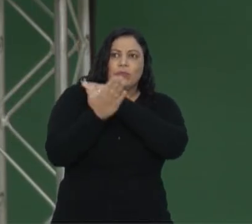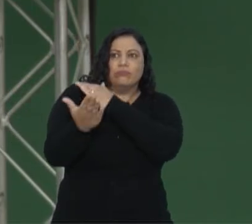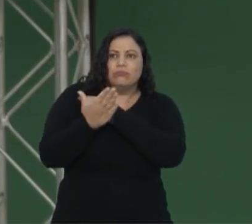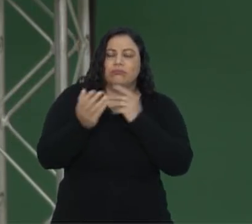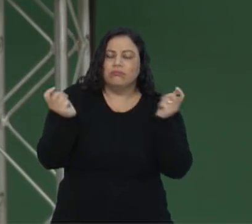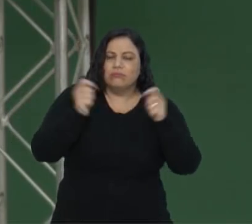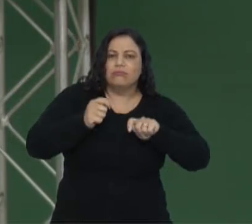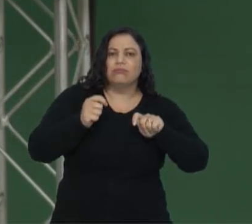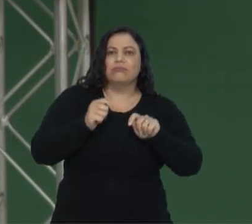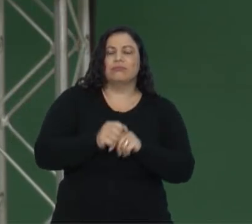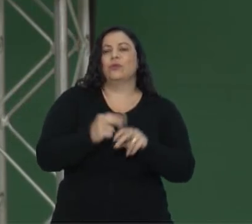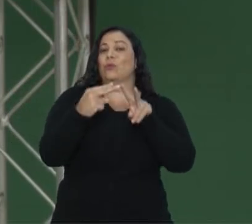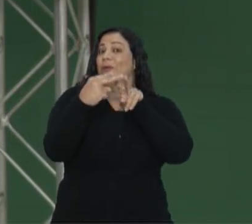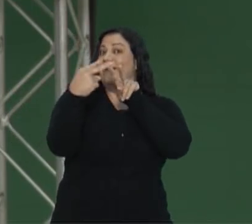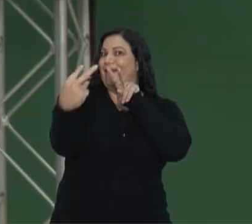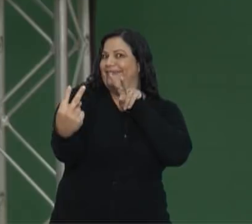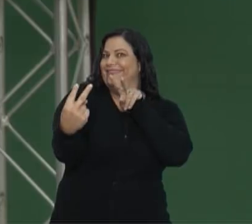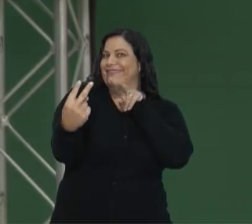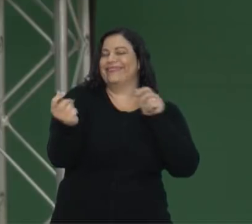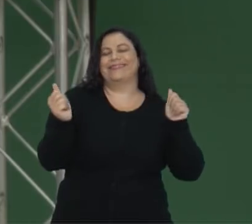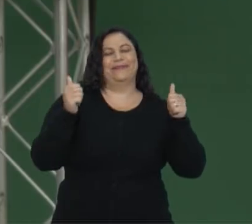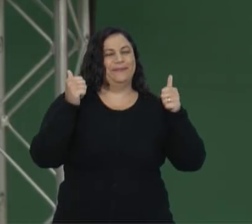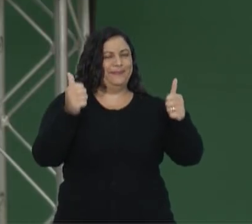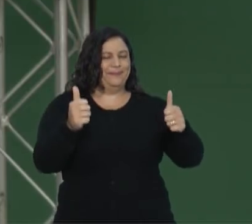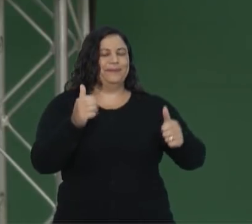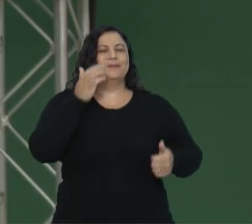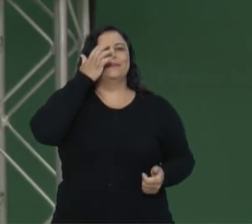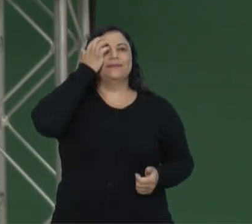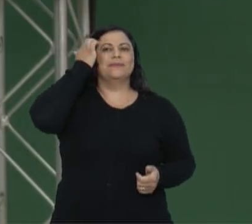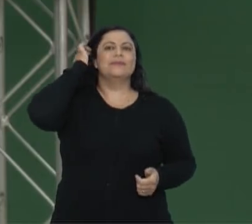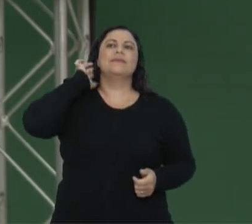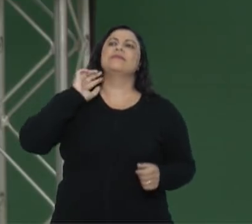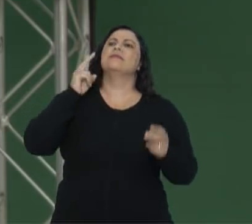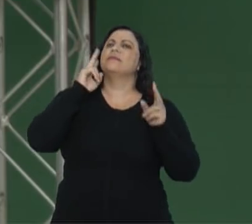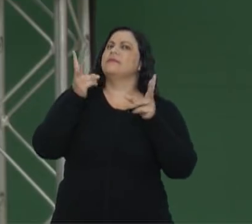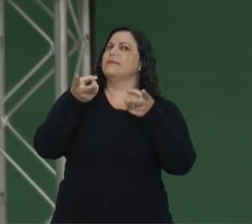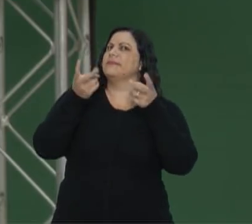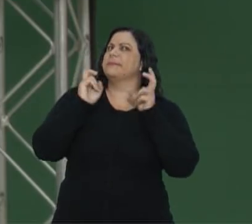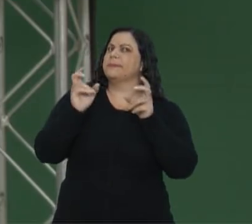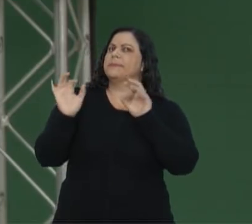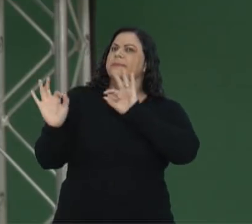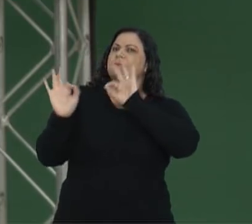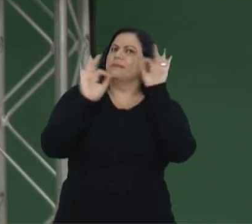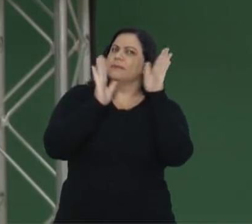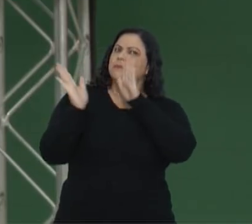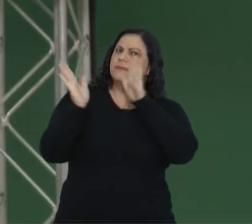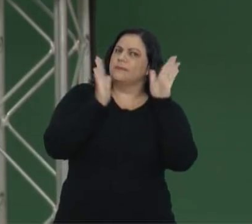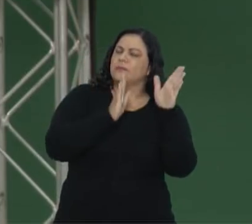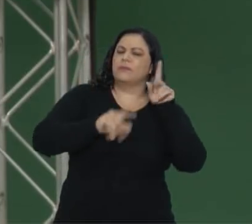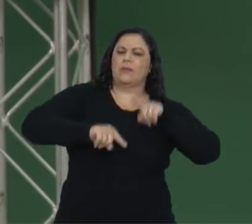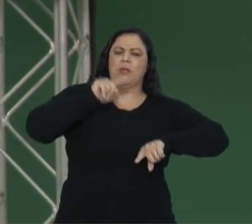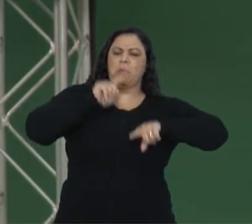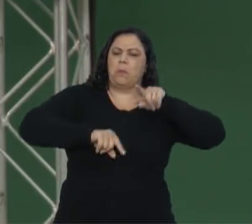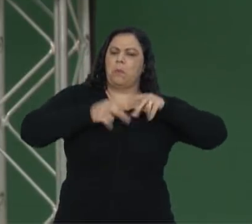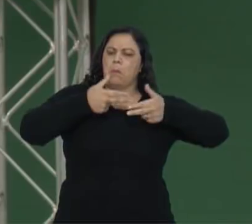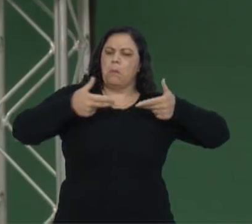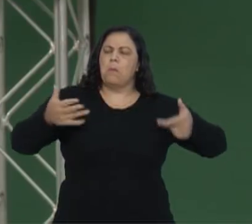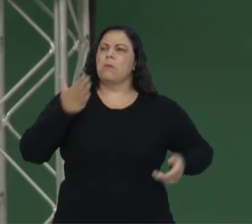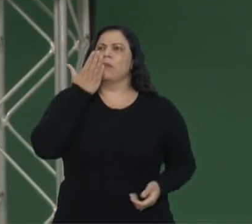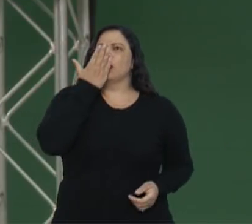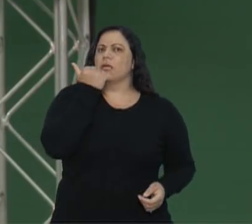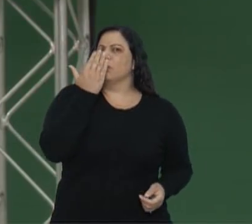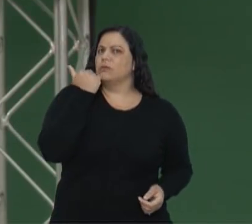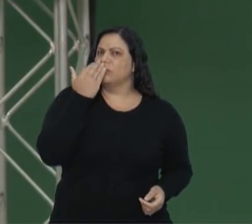bolo virtual. Então percebam comigo nessa tela quantos produtos alimentícios